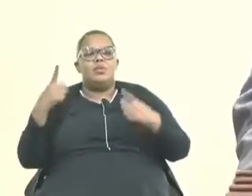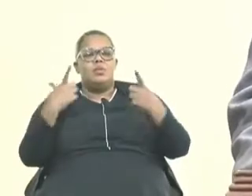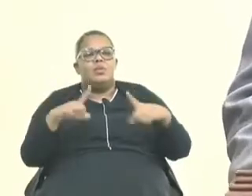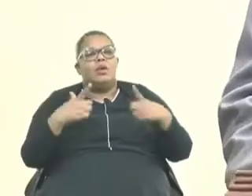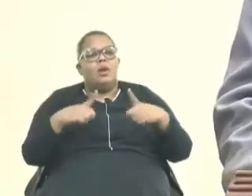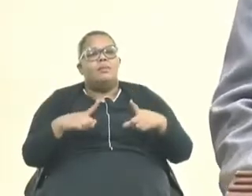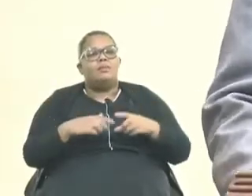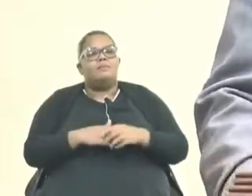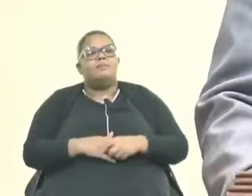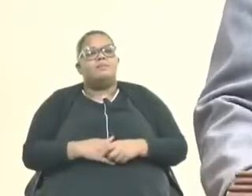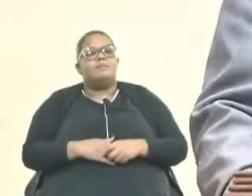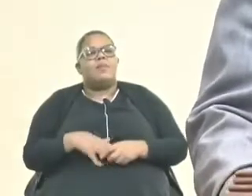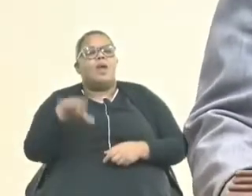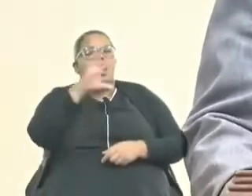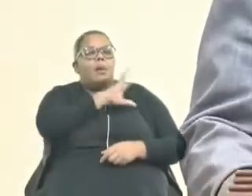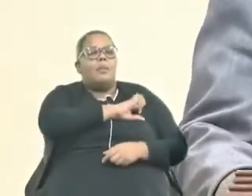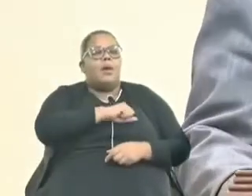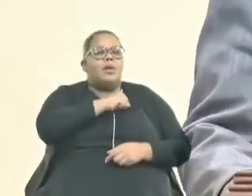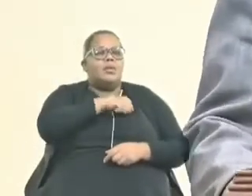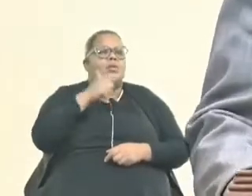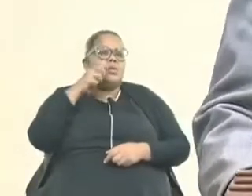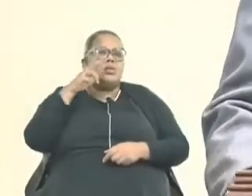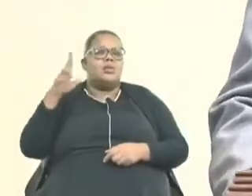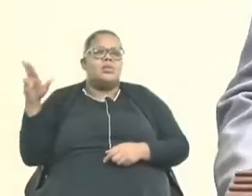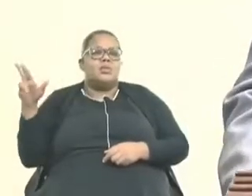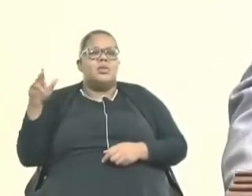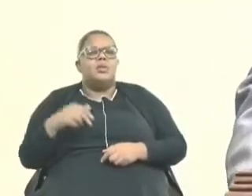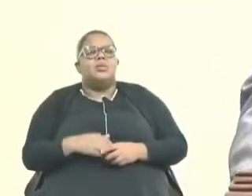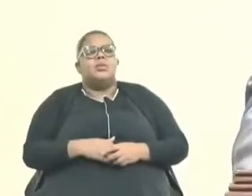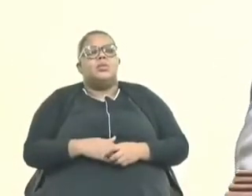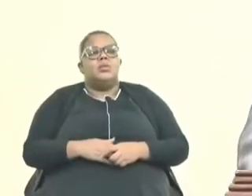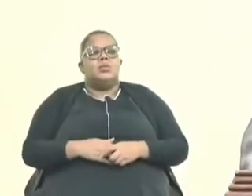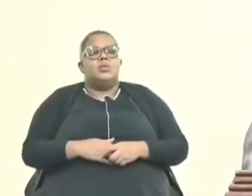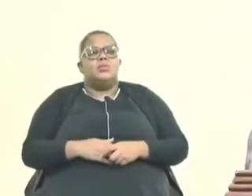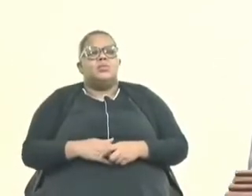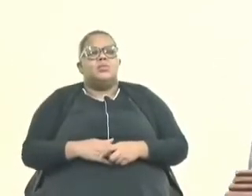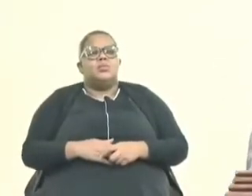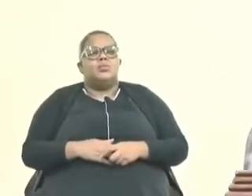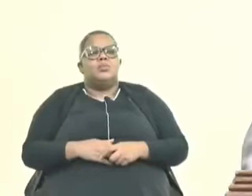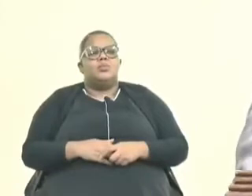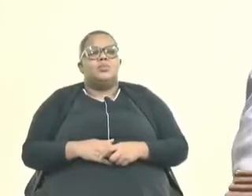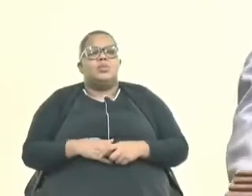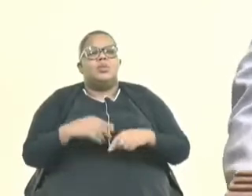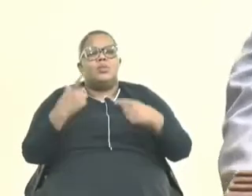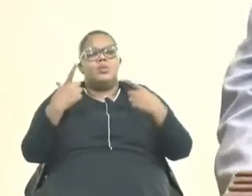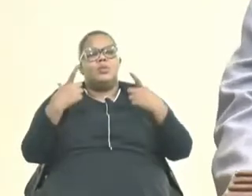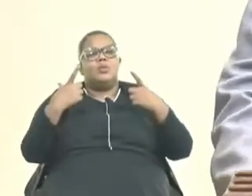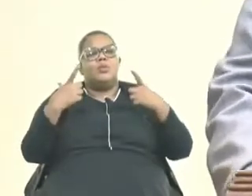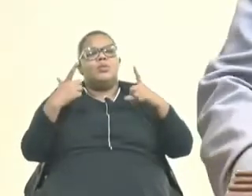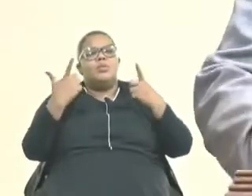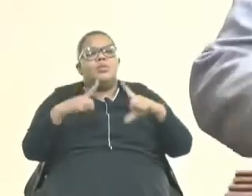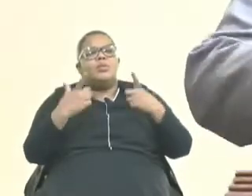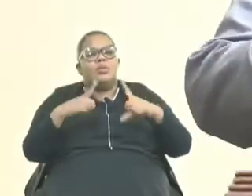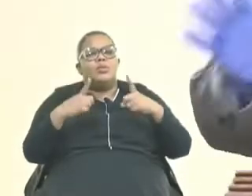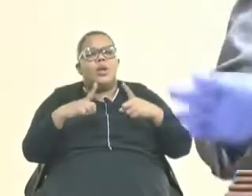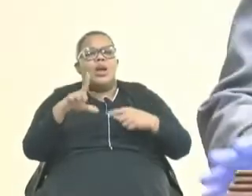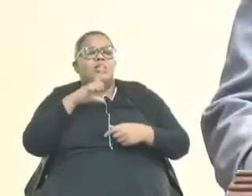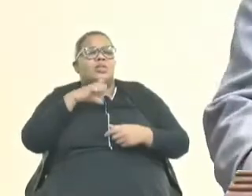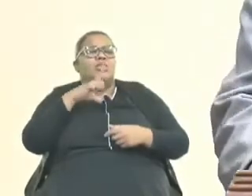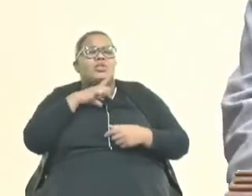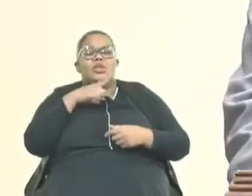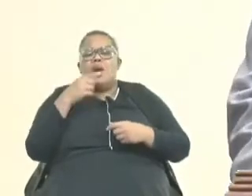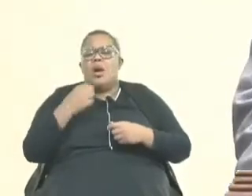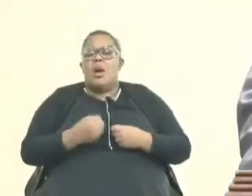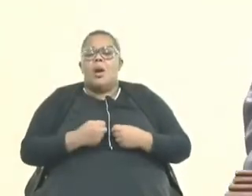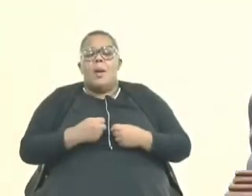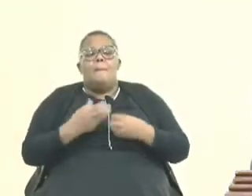lugar amados e queridos irmãos no antigo testamento o templo era iluminado por um grande